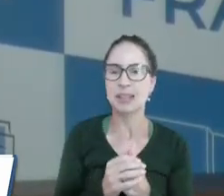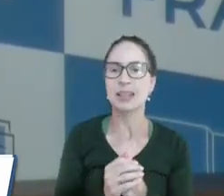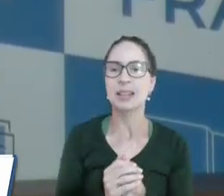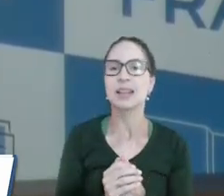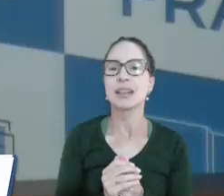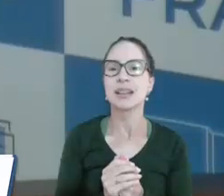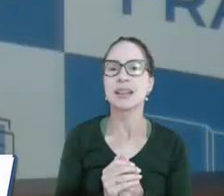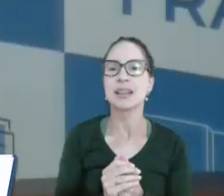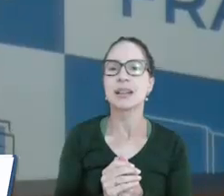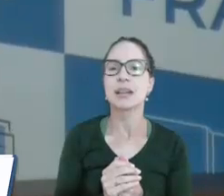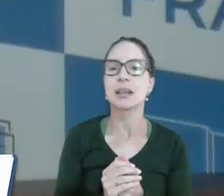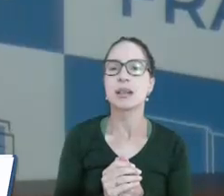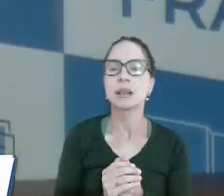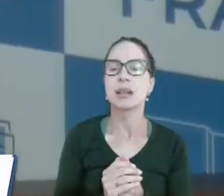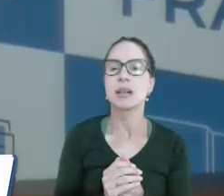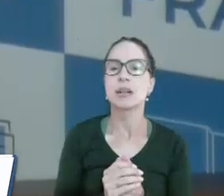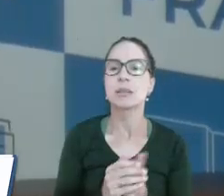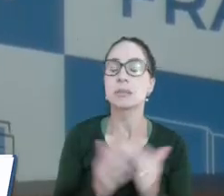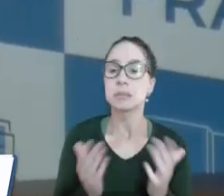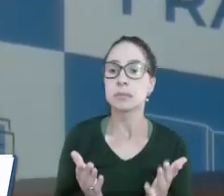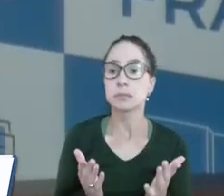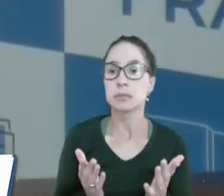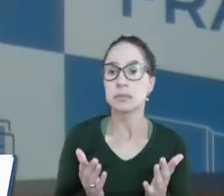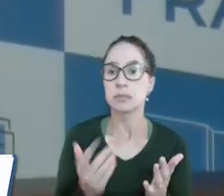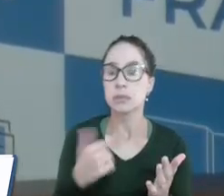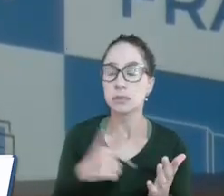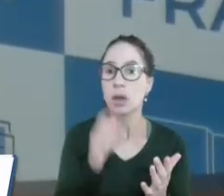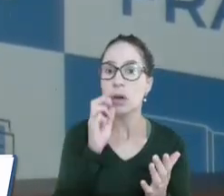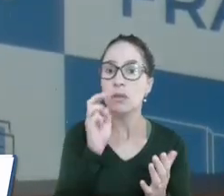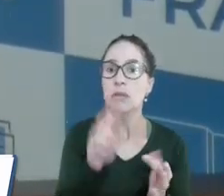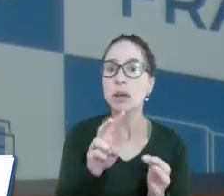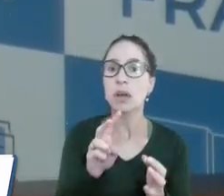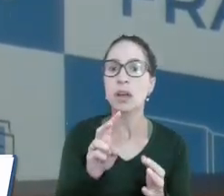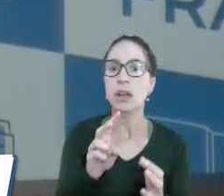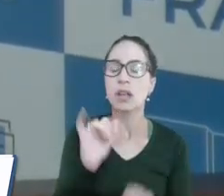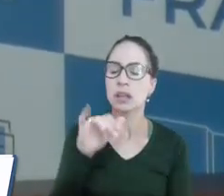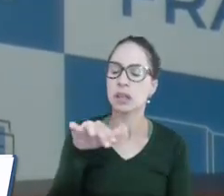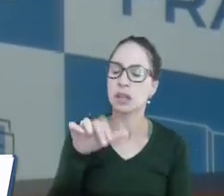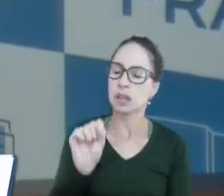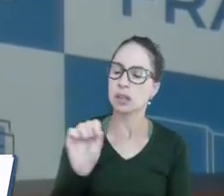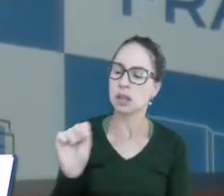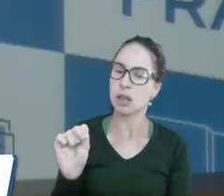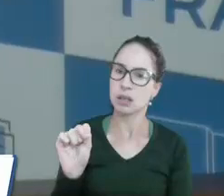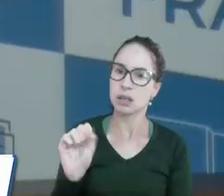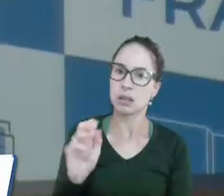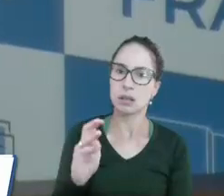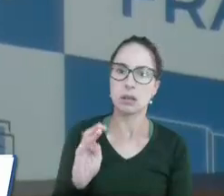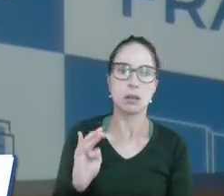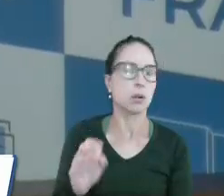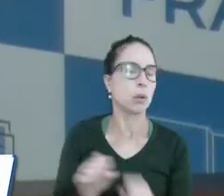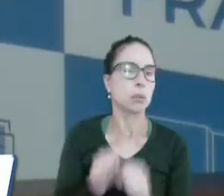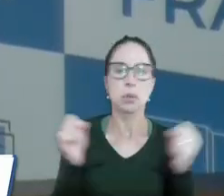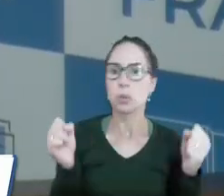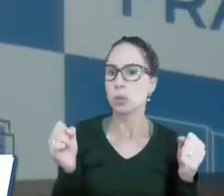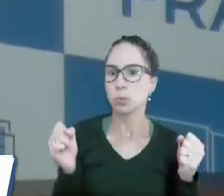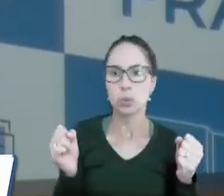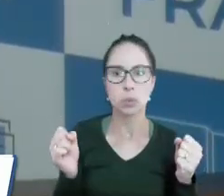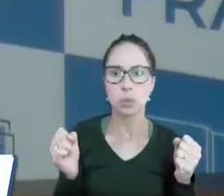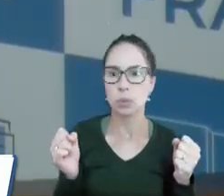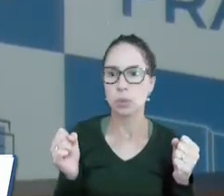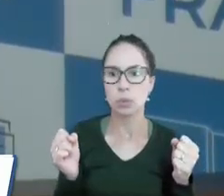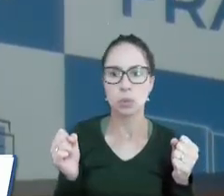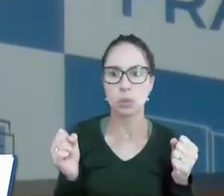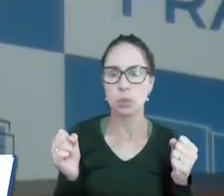aparteado. Pois então, nós estamos vendo o caso do INSS. É um absurdo. Por